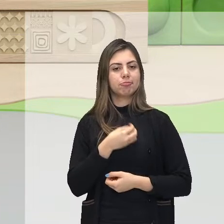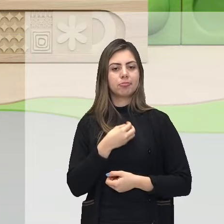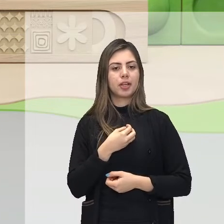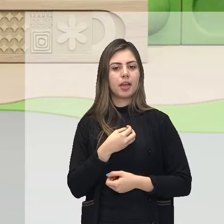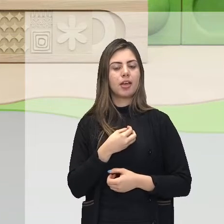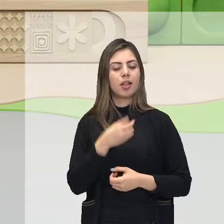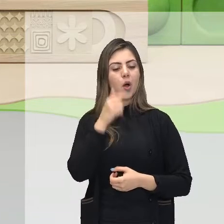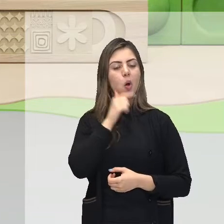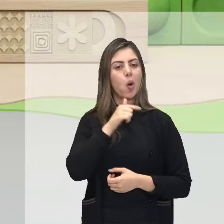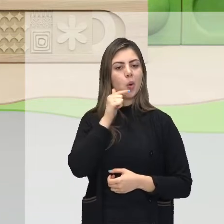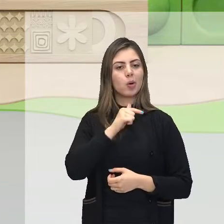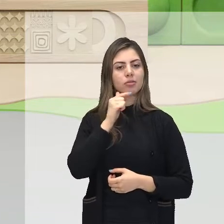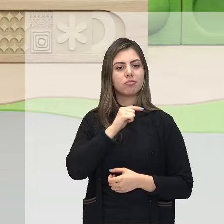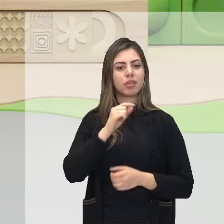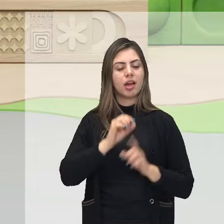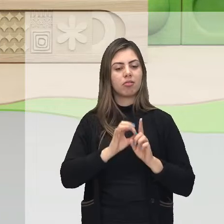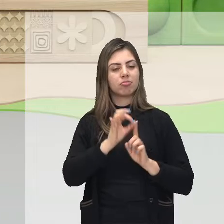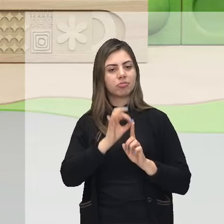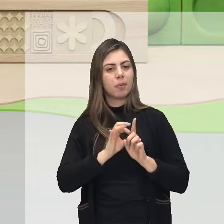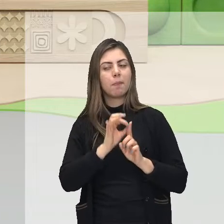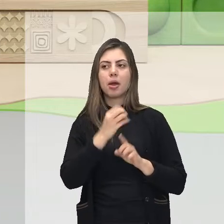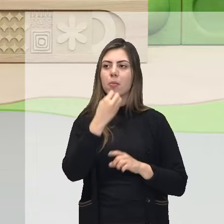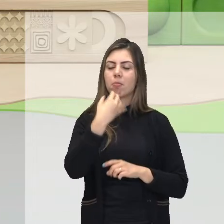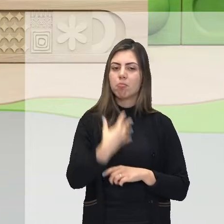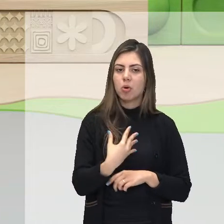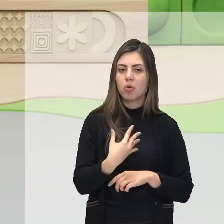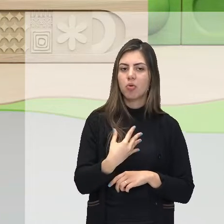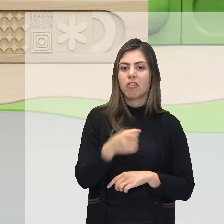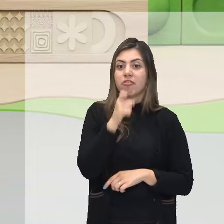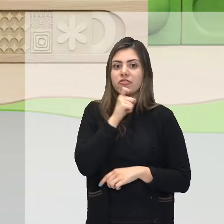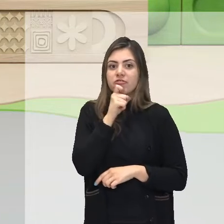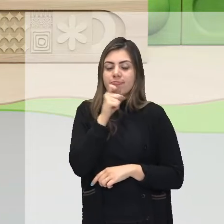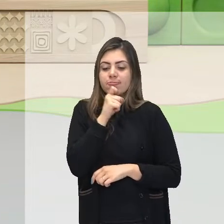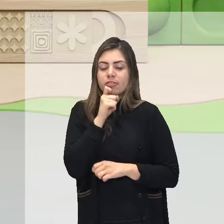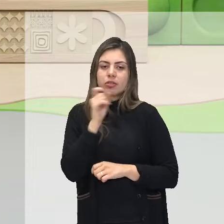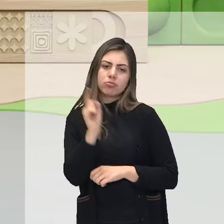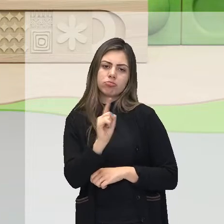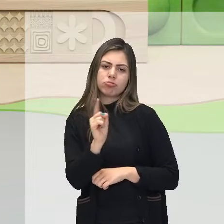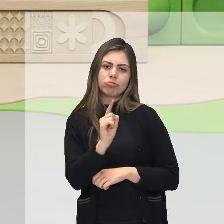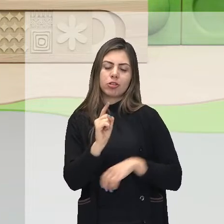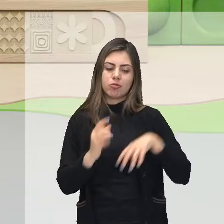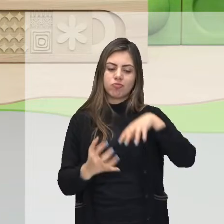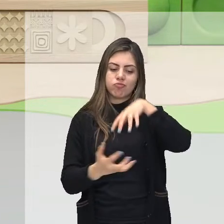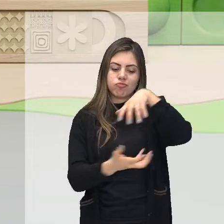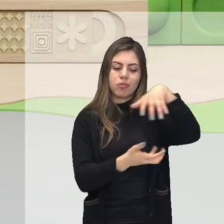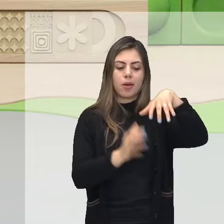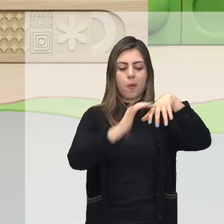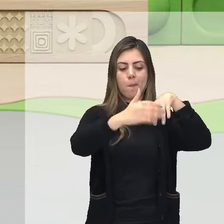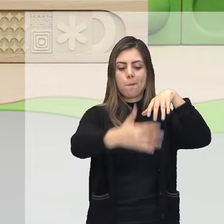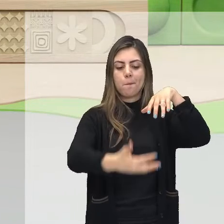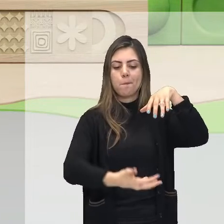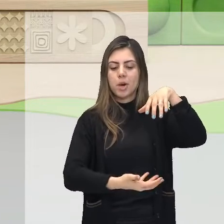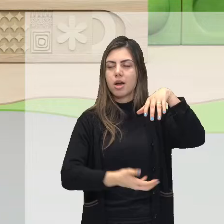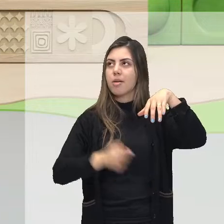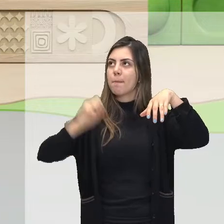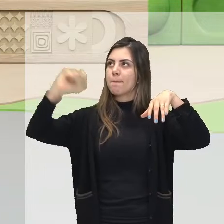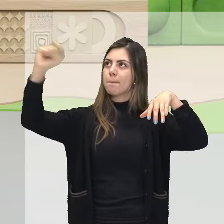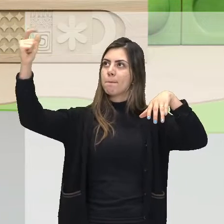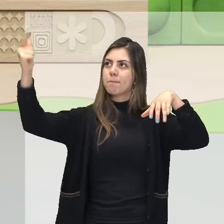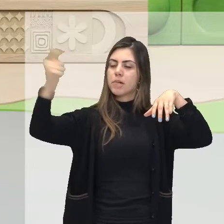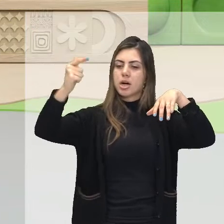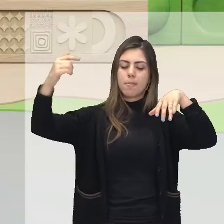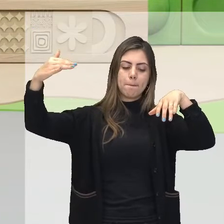numa temperatura amena, que não seja aquela temperatura muito fria. E é por isso que o